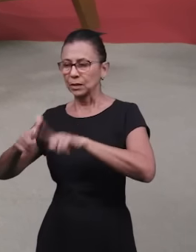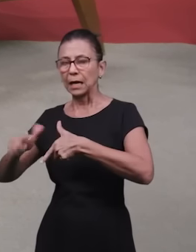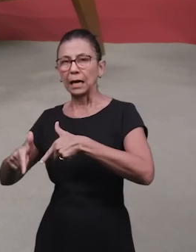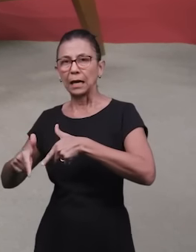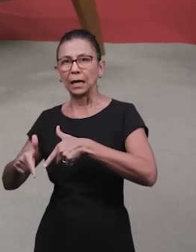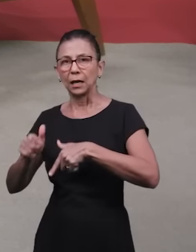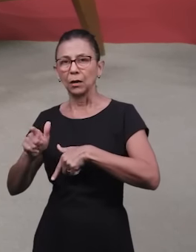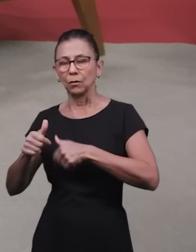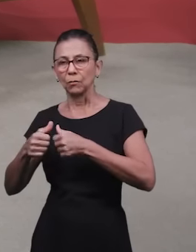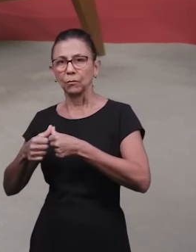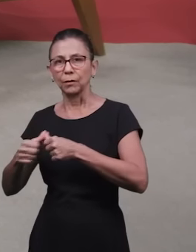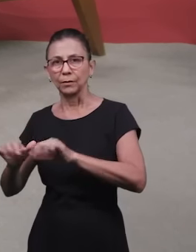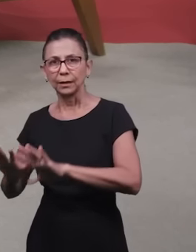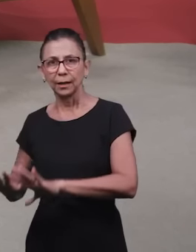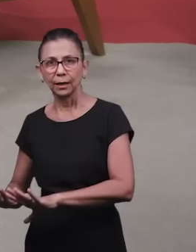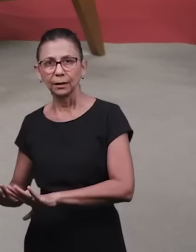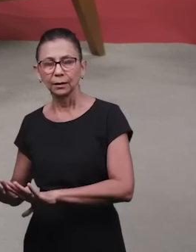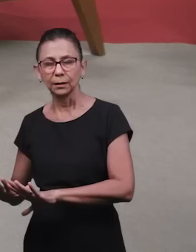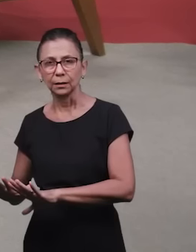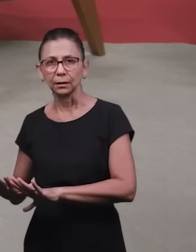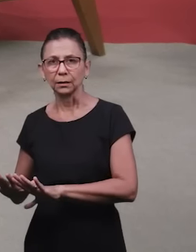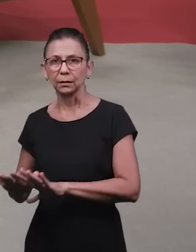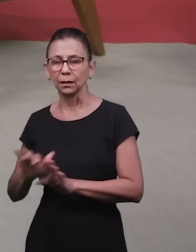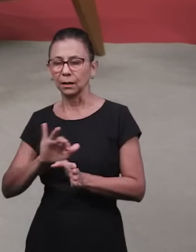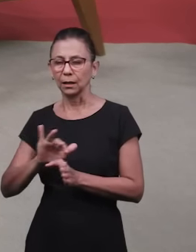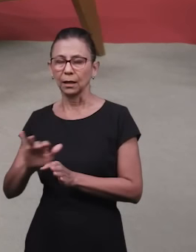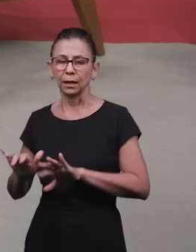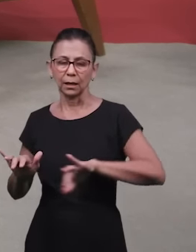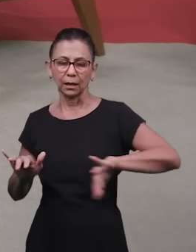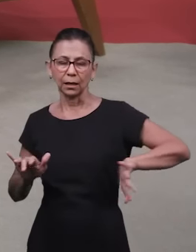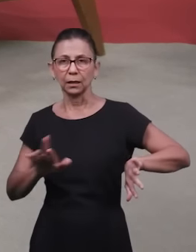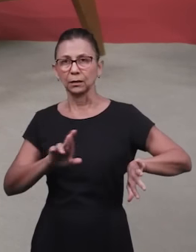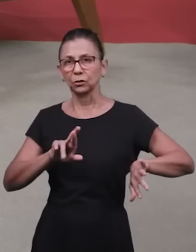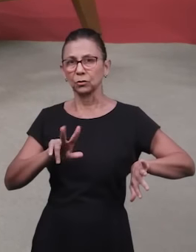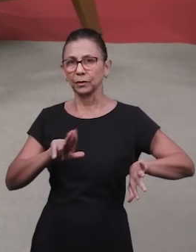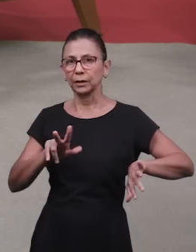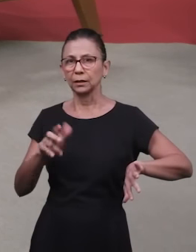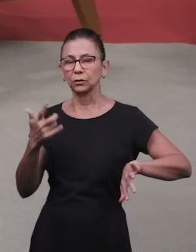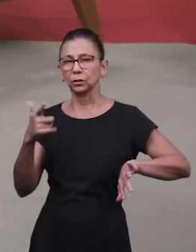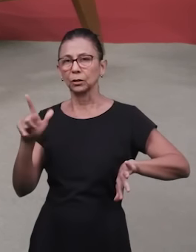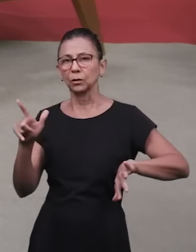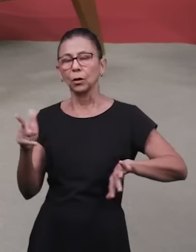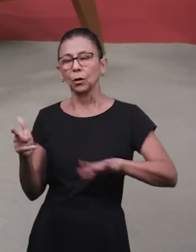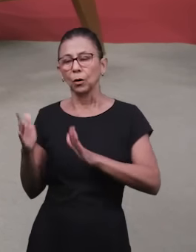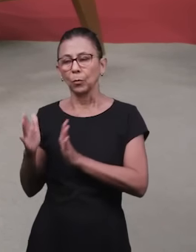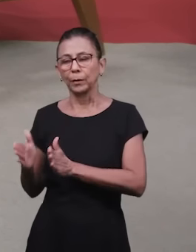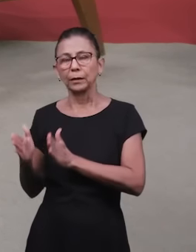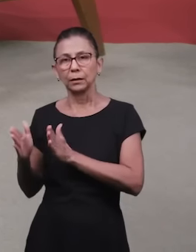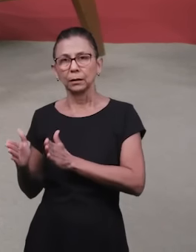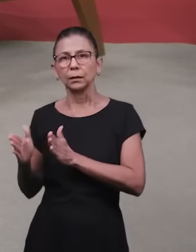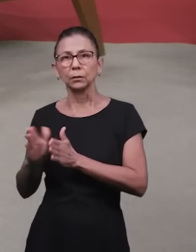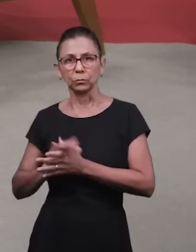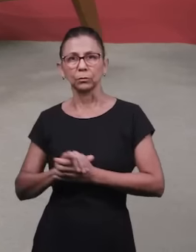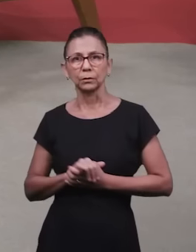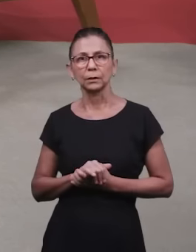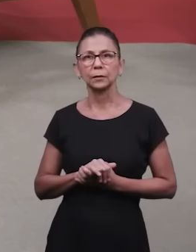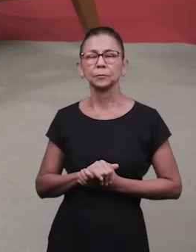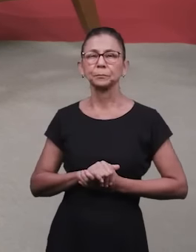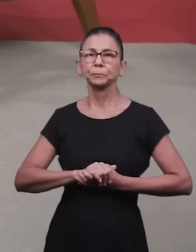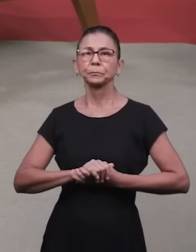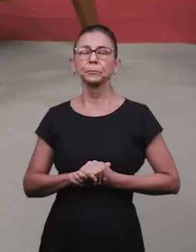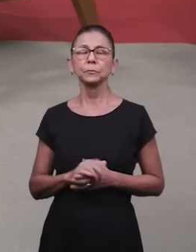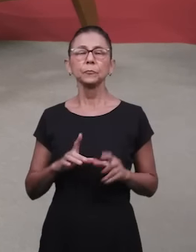Israel é um outro projeto. É. Israel é uma outra dispensação. A dispensação da igreja está dentro do projeto de redenção que está em